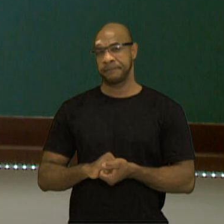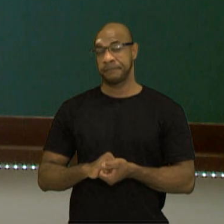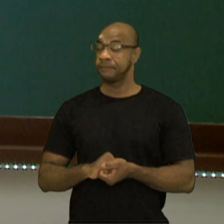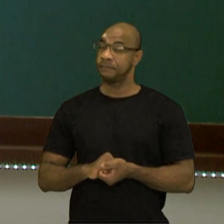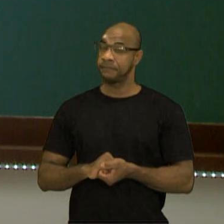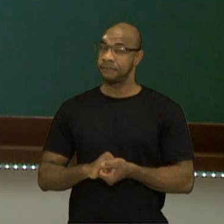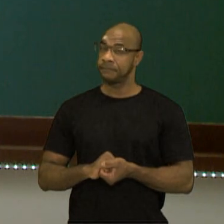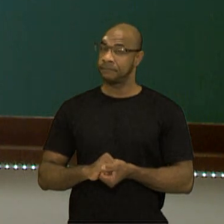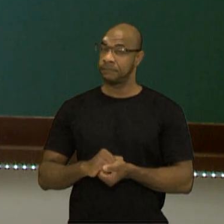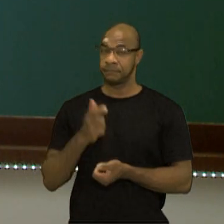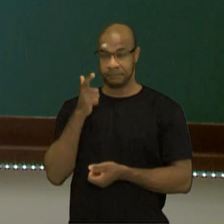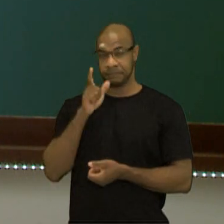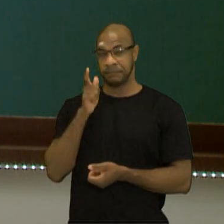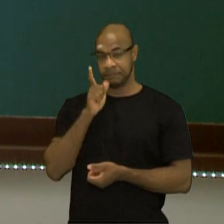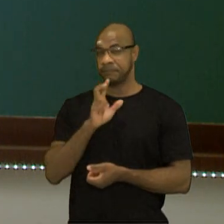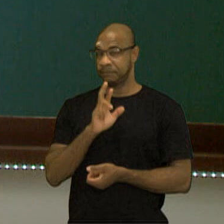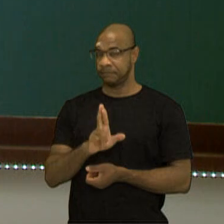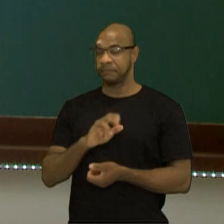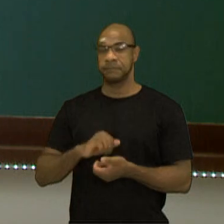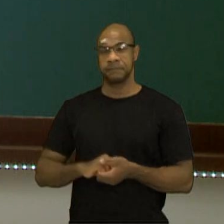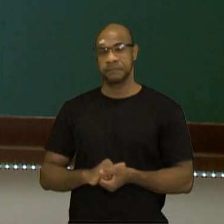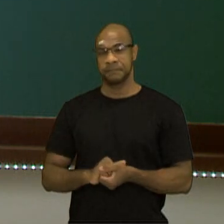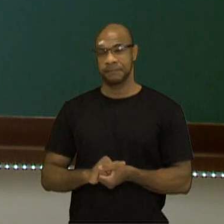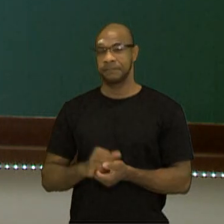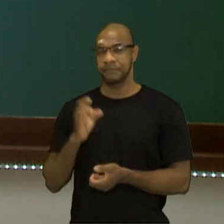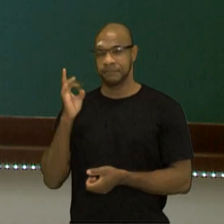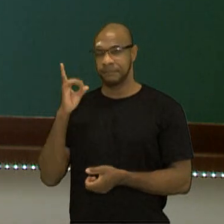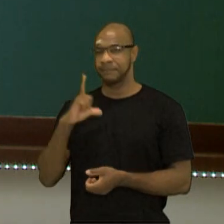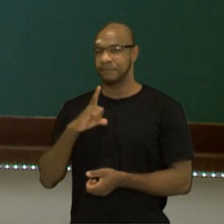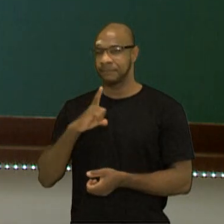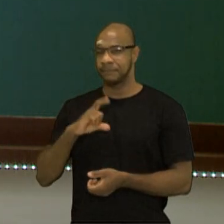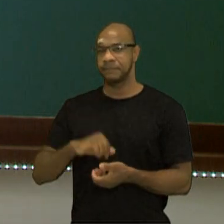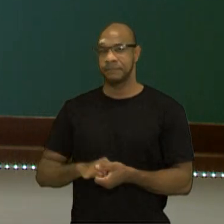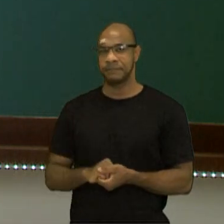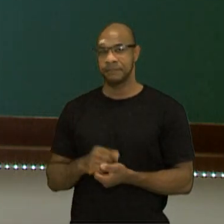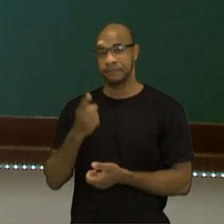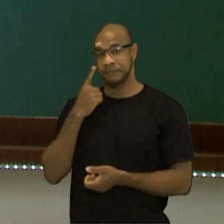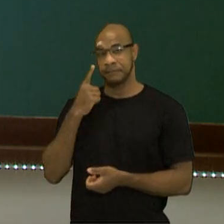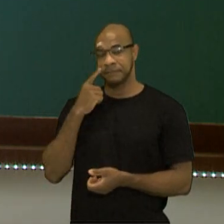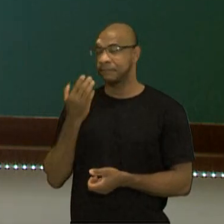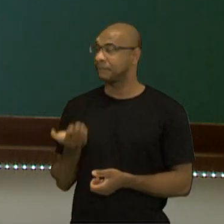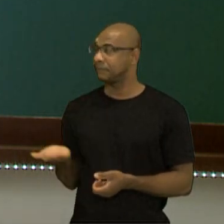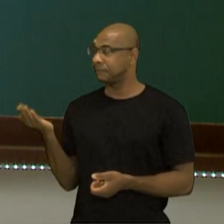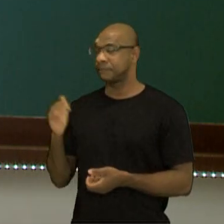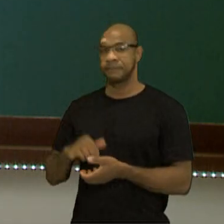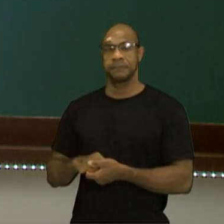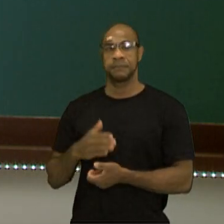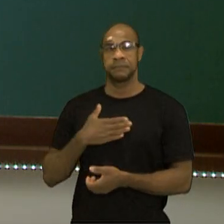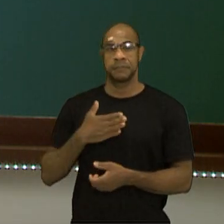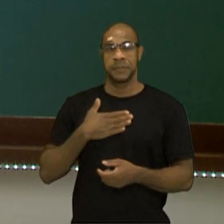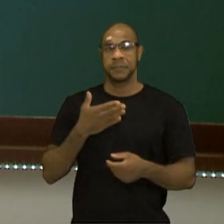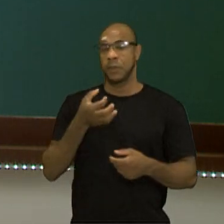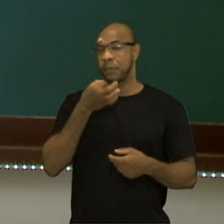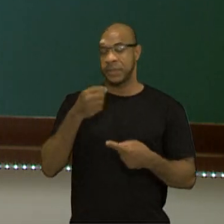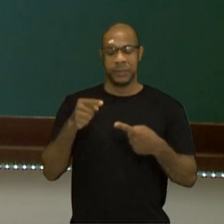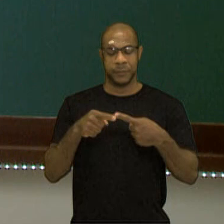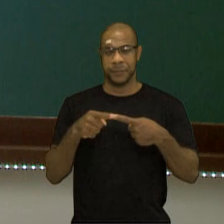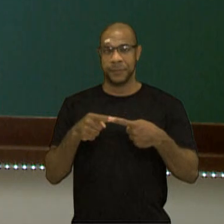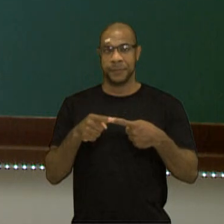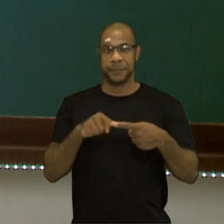E aí, você conseguiu responder? Ah, tava fácil, né? Vamos conferir lá, ó. In my opinion, na minha